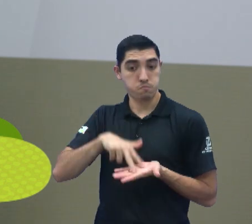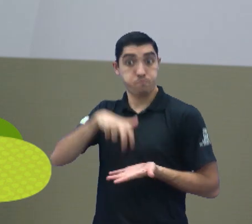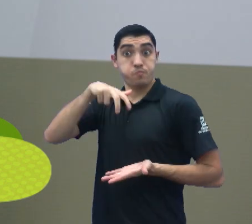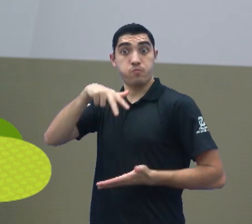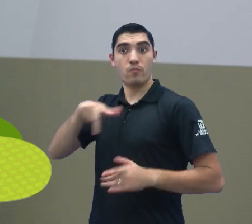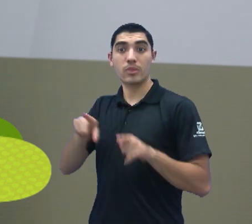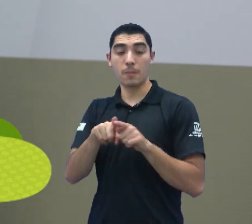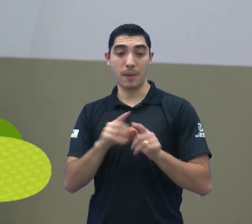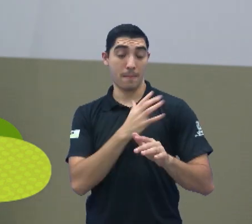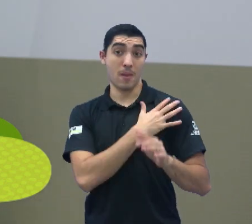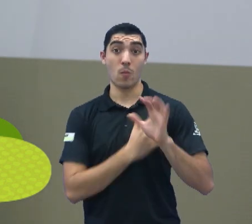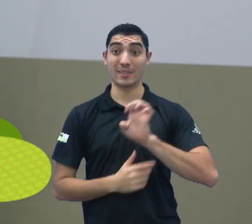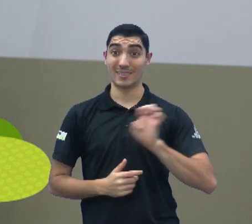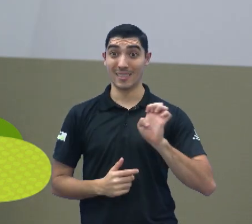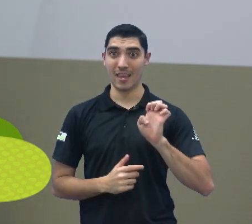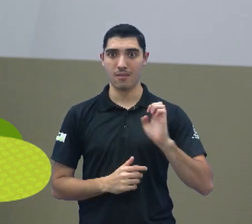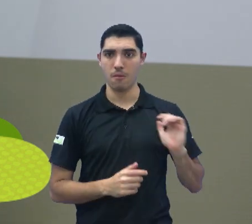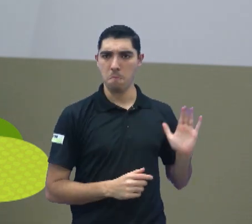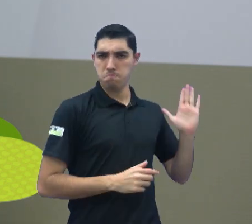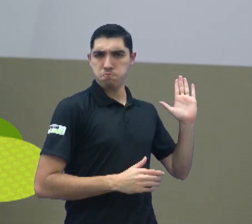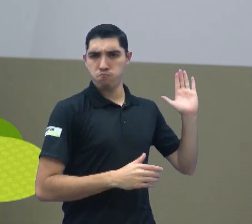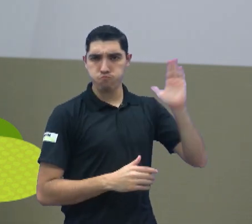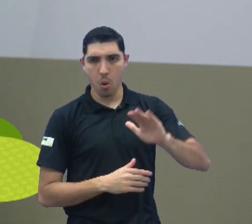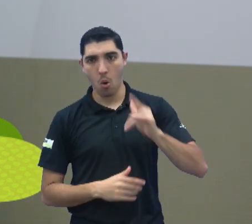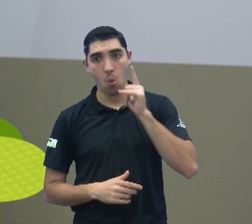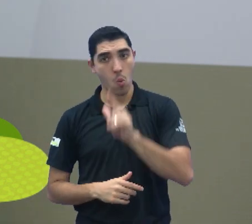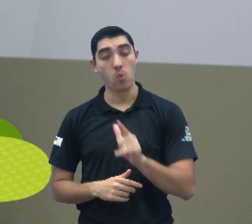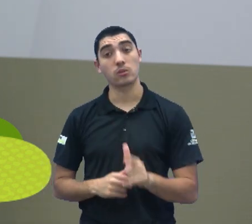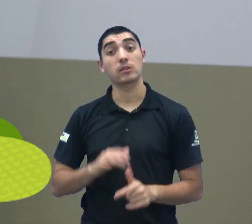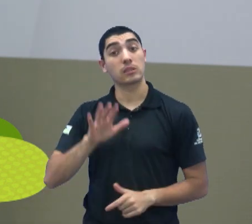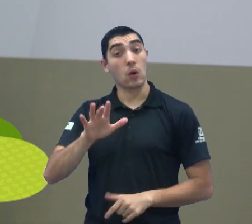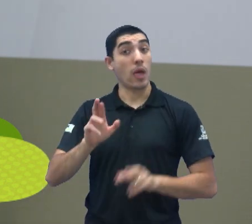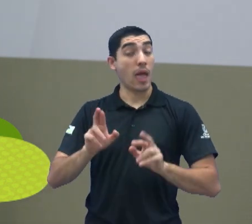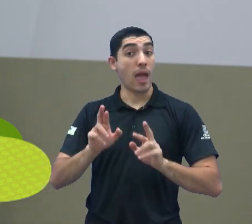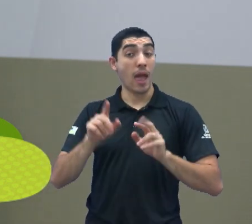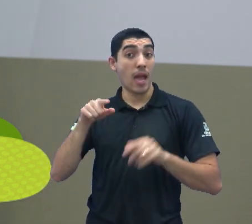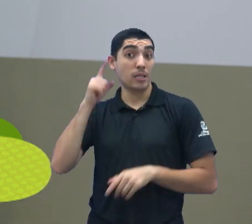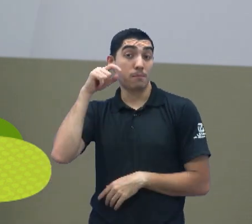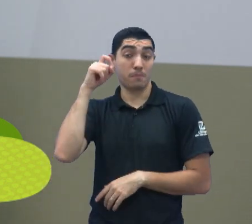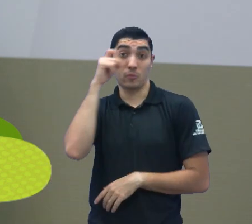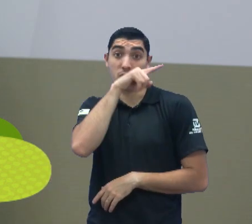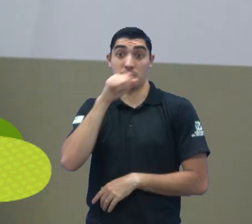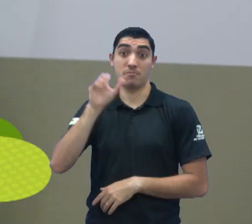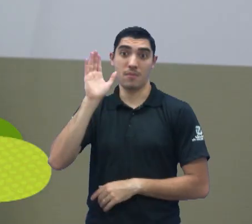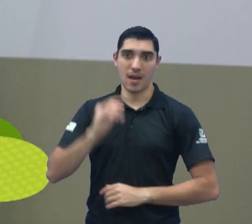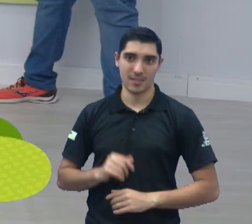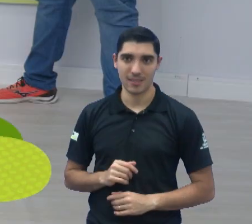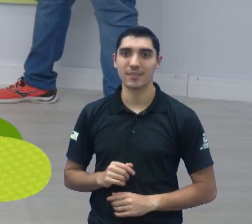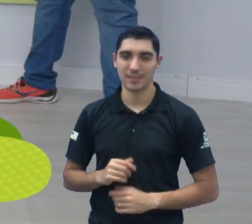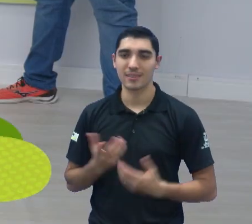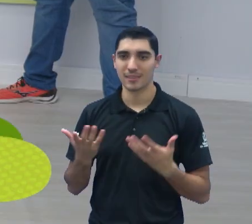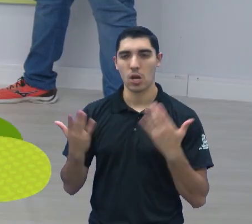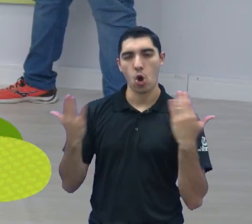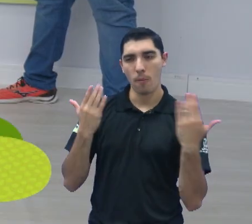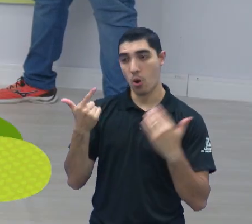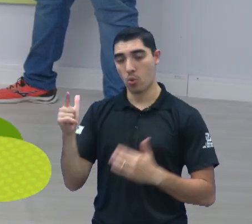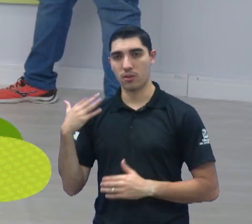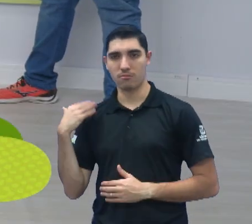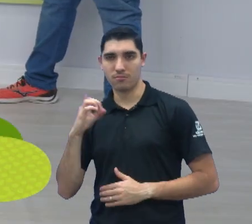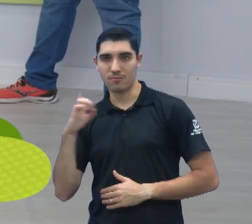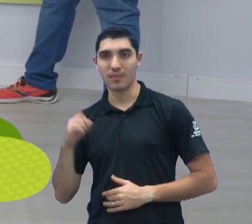então facilitava, porque é mais difícil, né, marcar um canhoto no ataque do que um destro. Você confundia o bloco, né? Você confundia a defesa